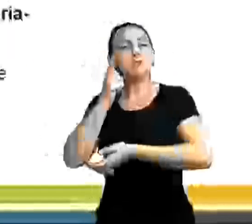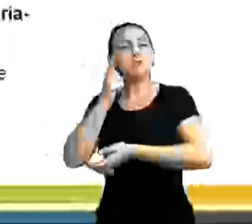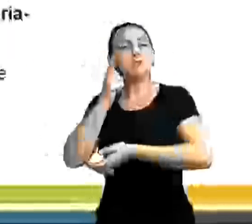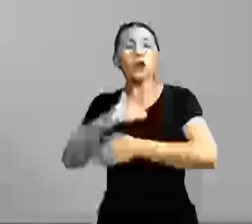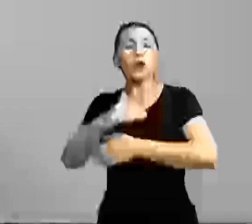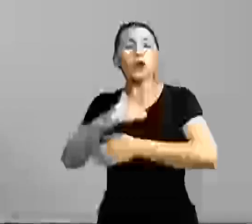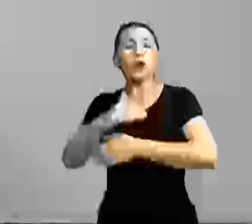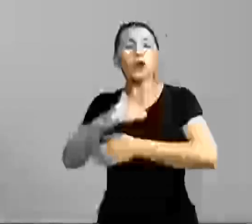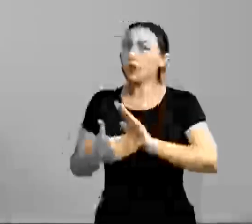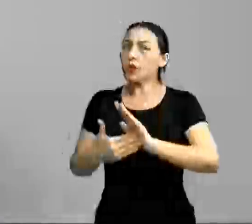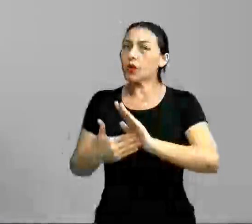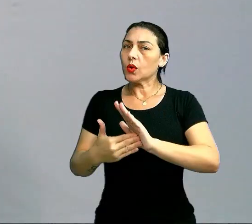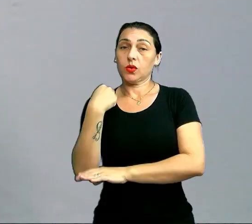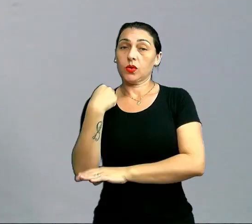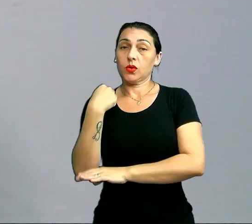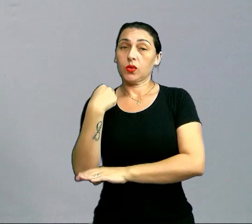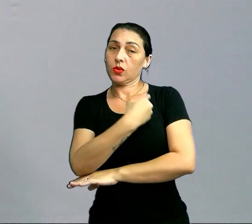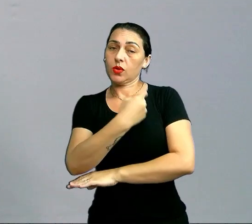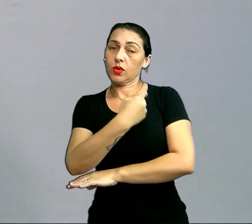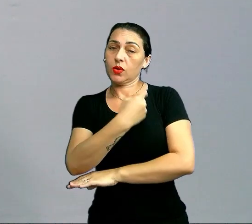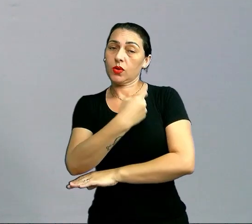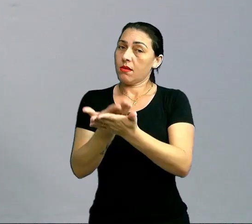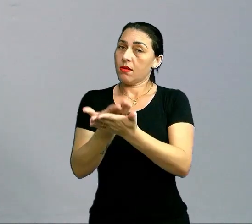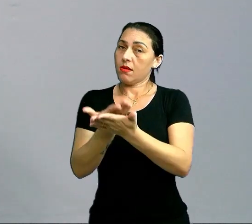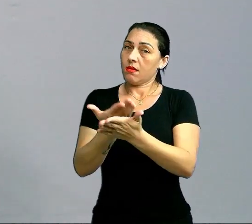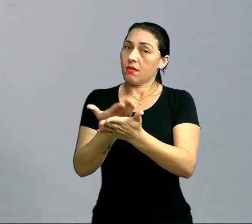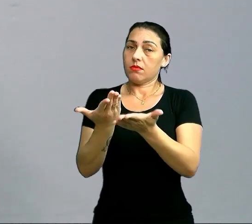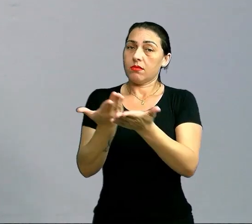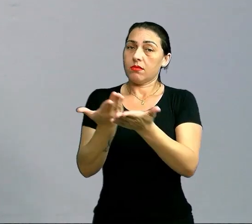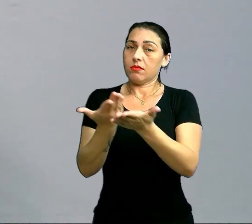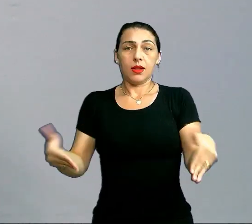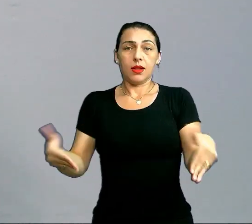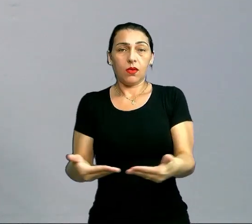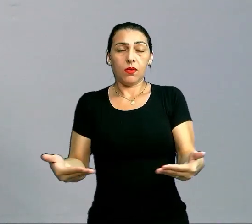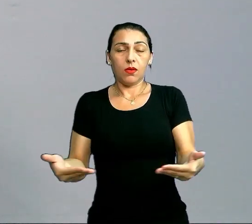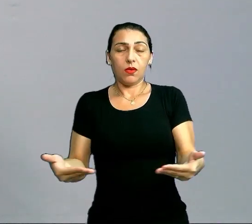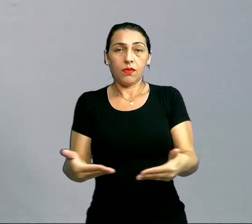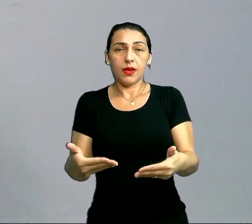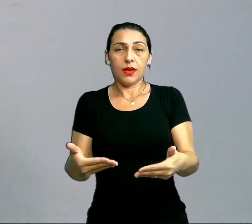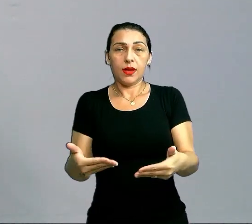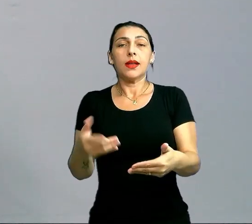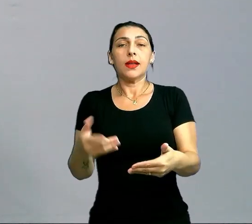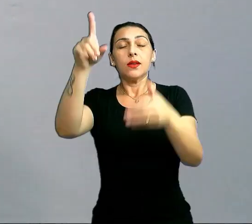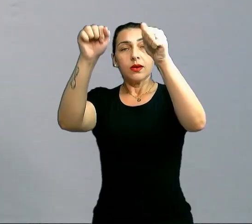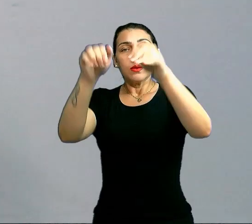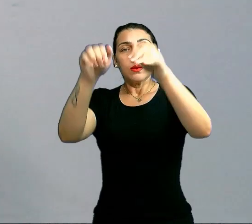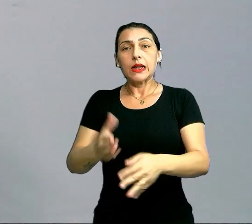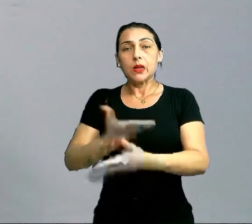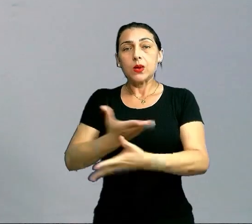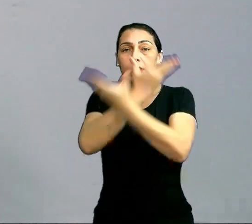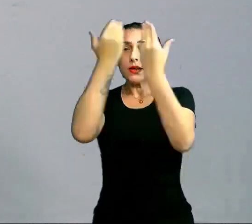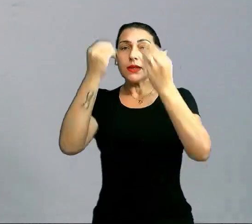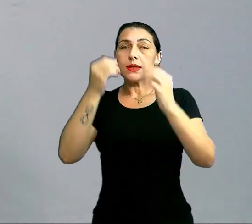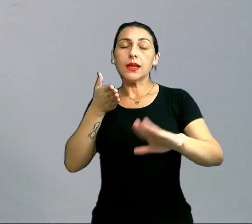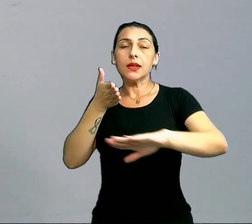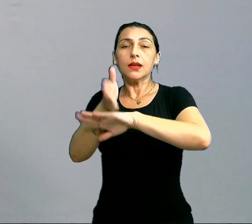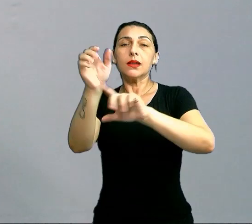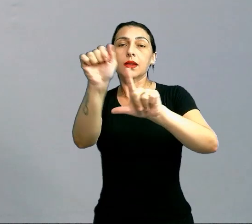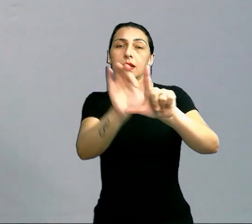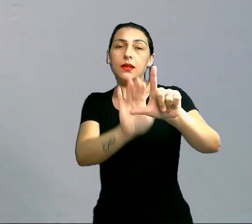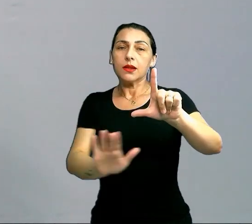Missão cumprida. Nossa aula termina por aqui. Fiquem com Deus e não esqueçam de